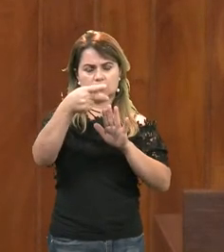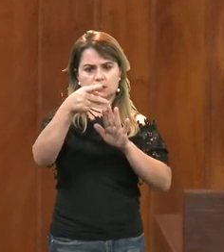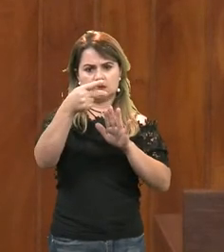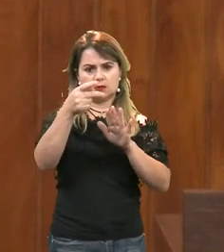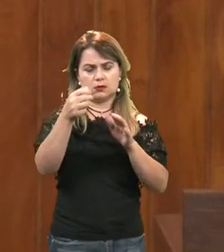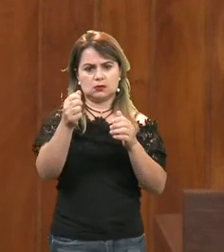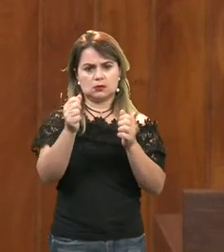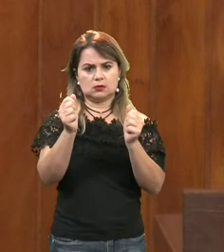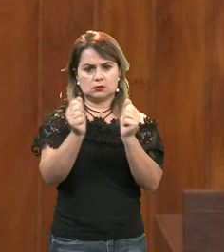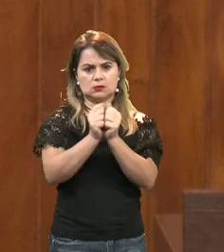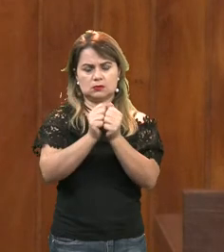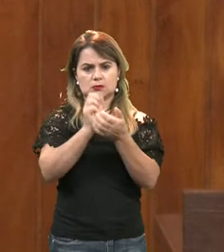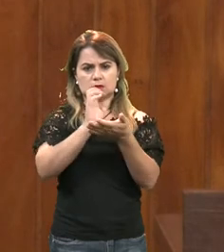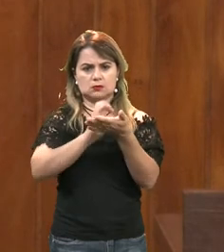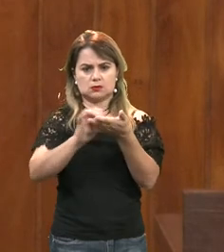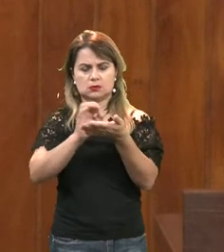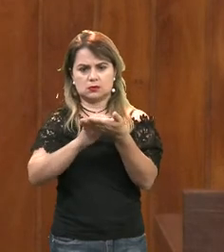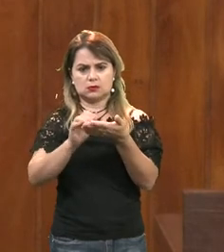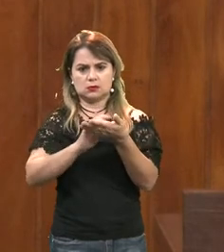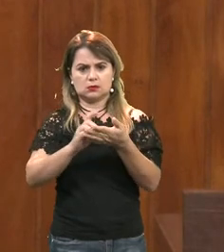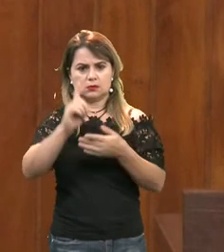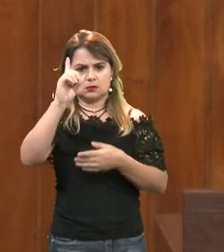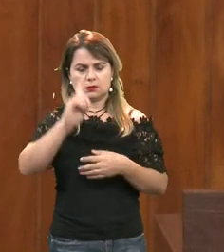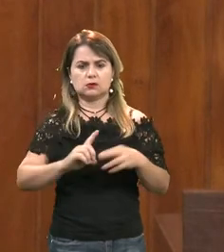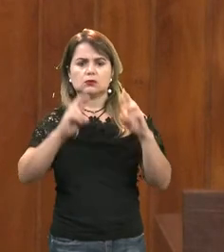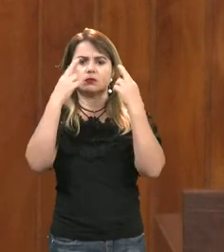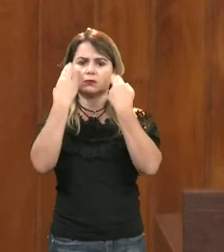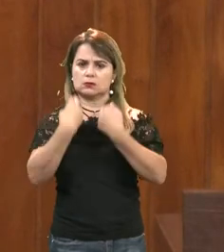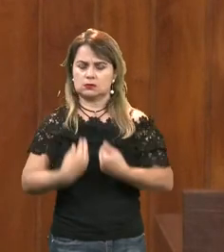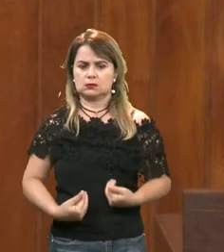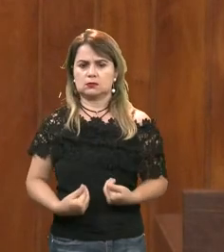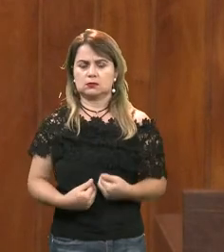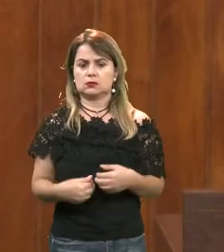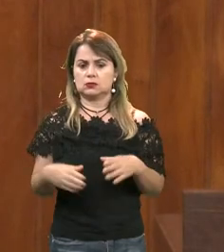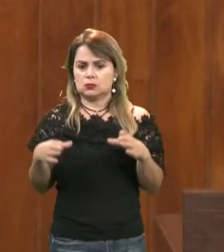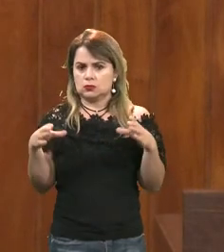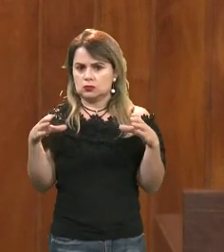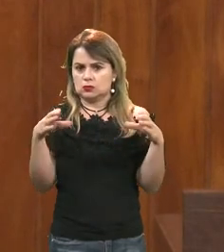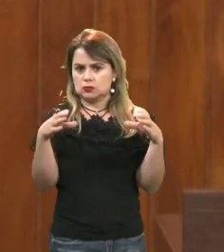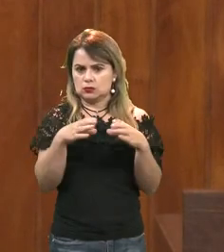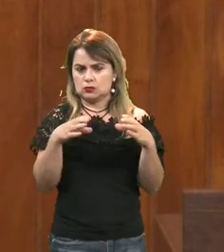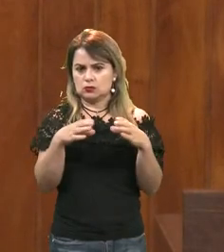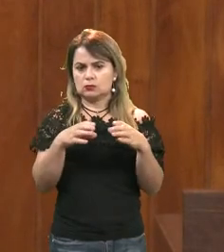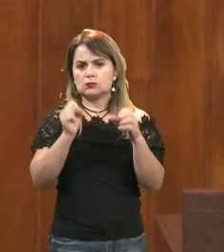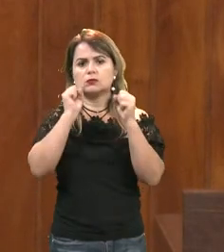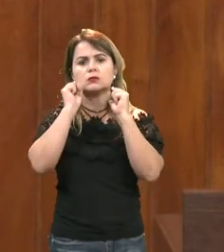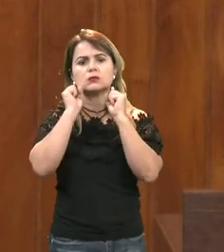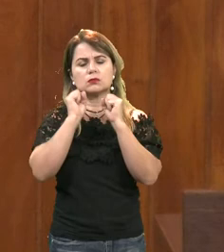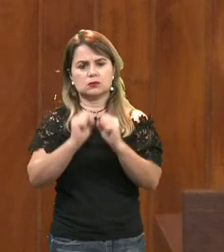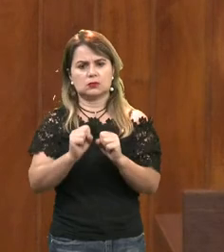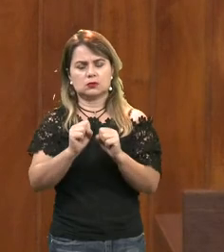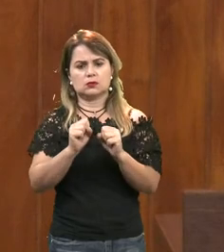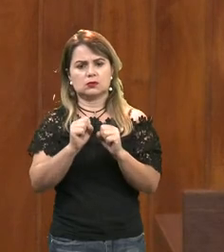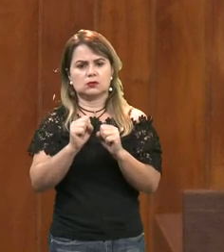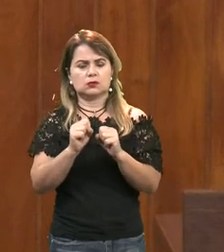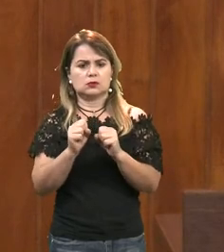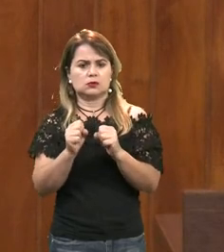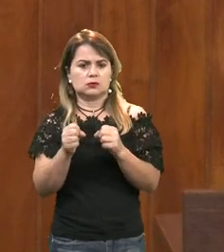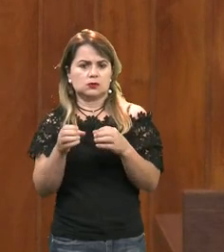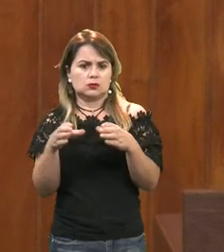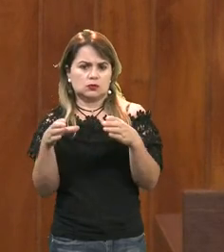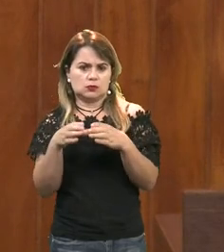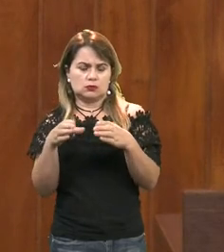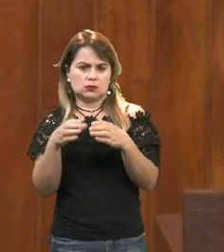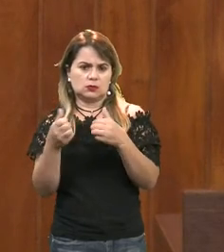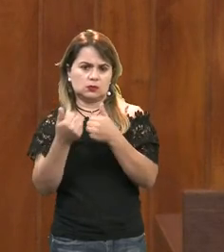Municipal de Direitos Humanos e Cidadania. O comitê poderá constituir subcomitês temáticos